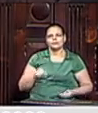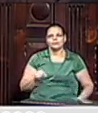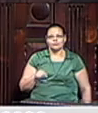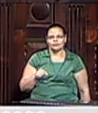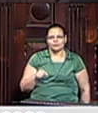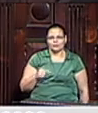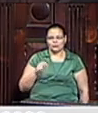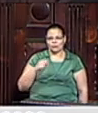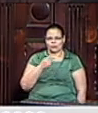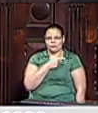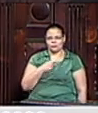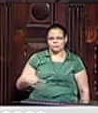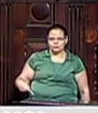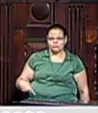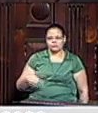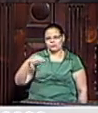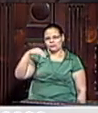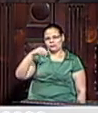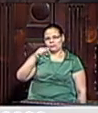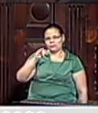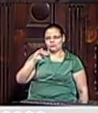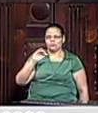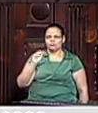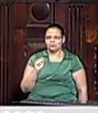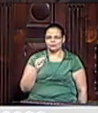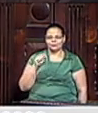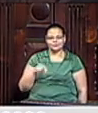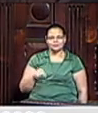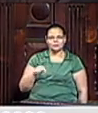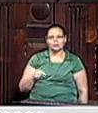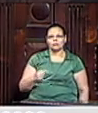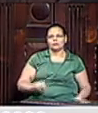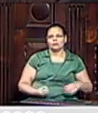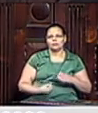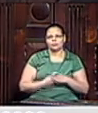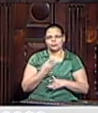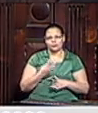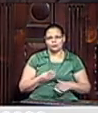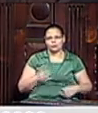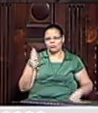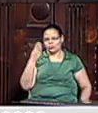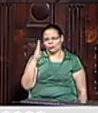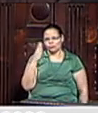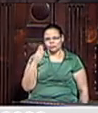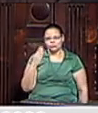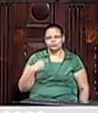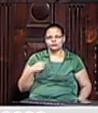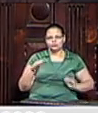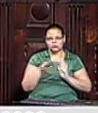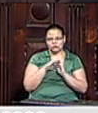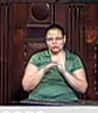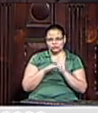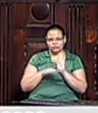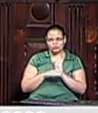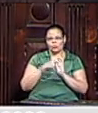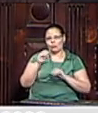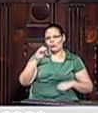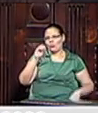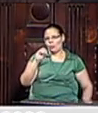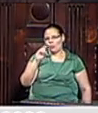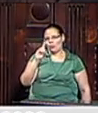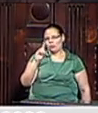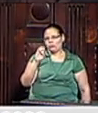atual presidente Rodrigo Maia, que aparece como Botafogo nas listas da Odebrecht. Eunício